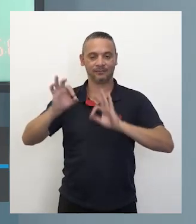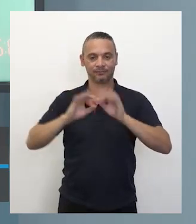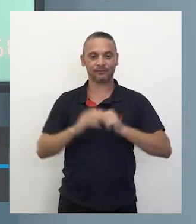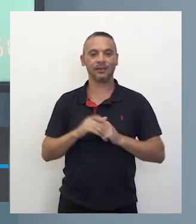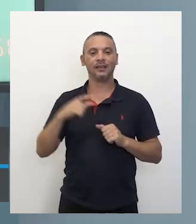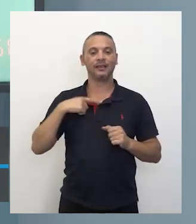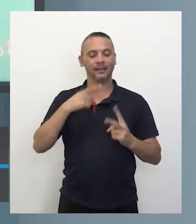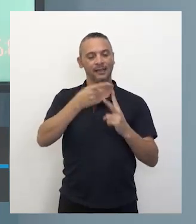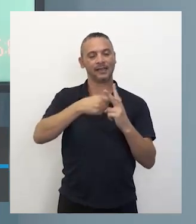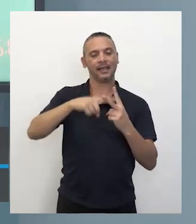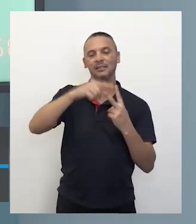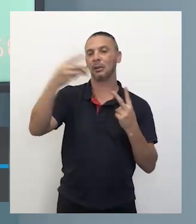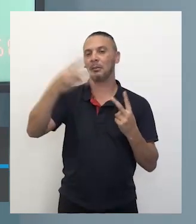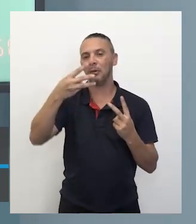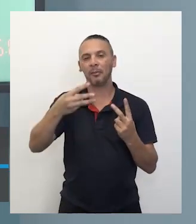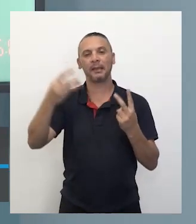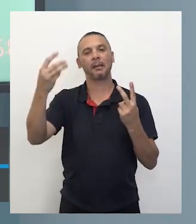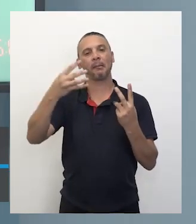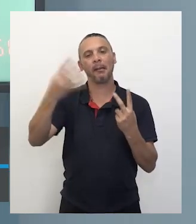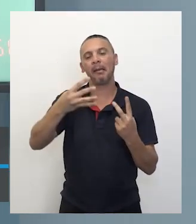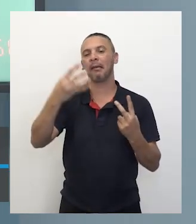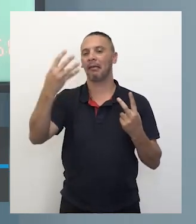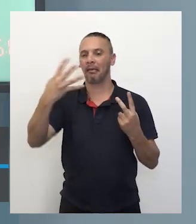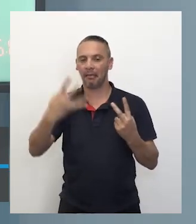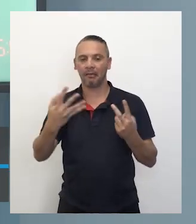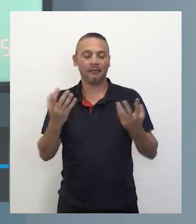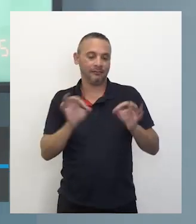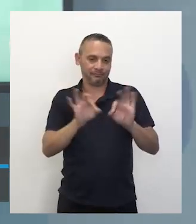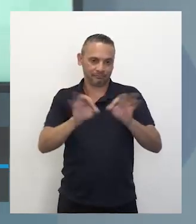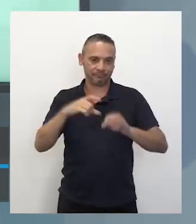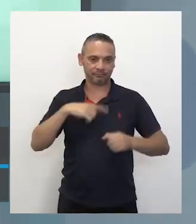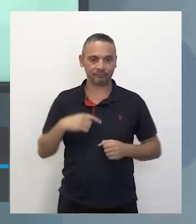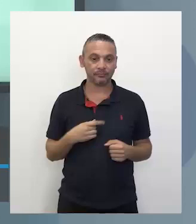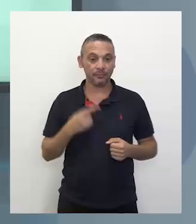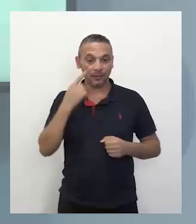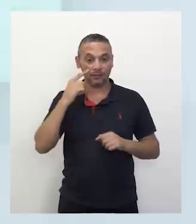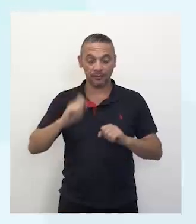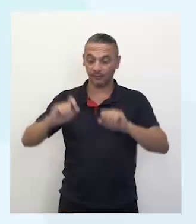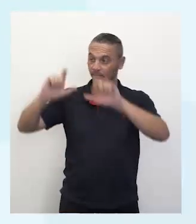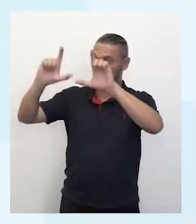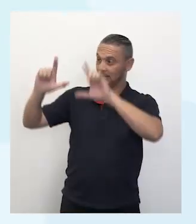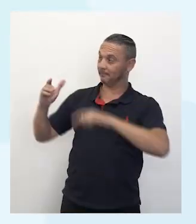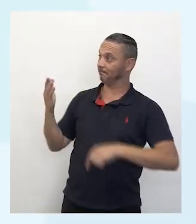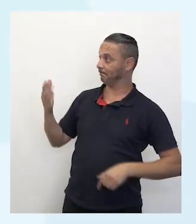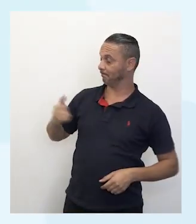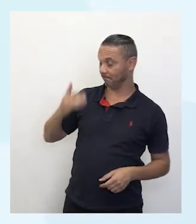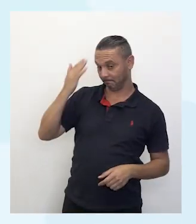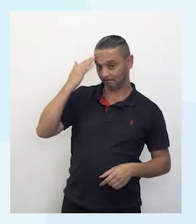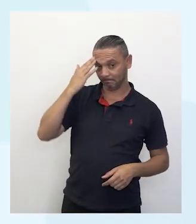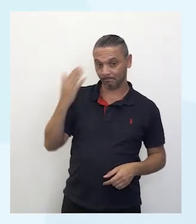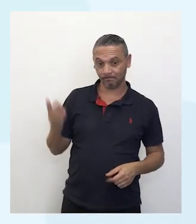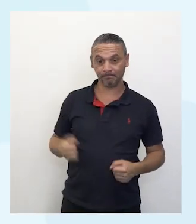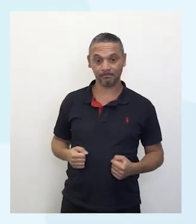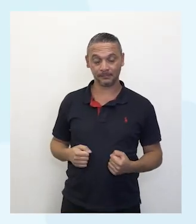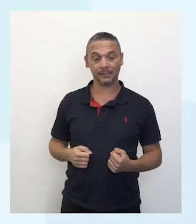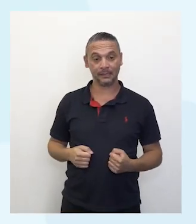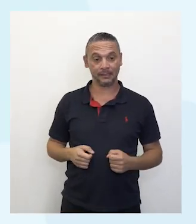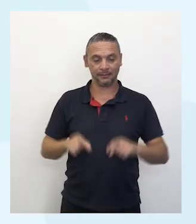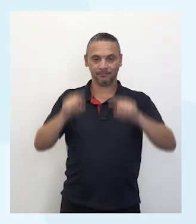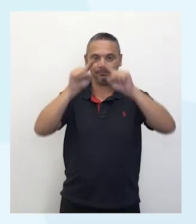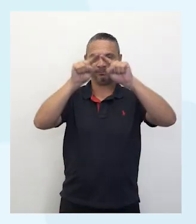raiz cúbica, raiz quarta e assim vai. Então, a ideia é o seguinte, ó, olho na telinha. Eu quero saber, então, qual é o lado